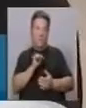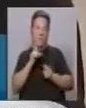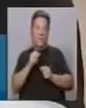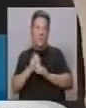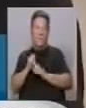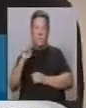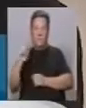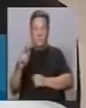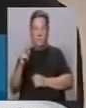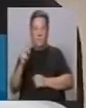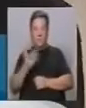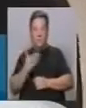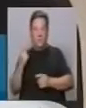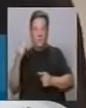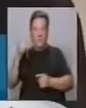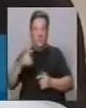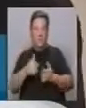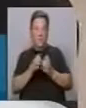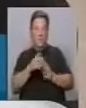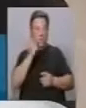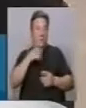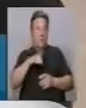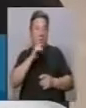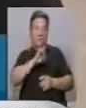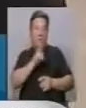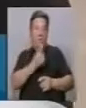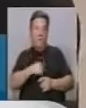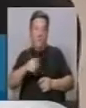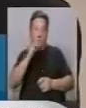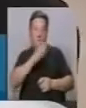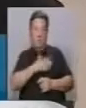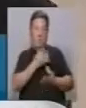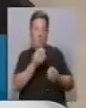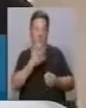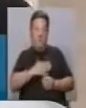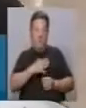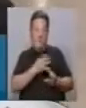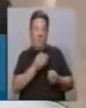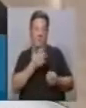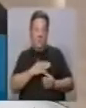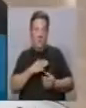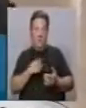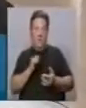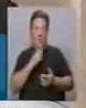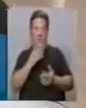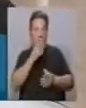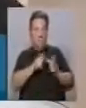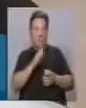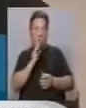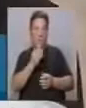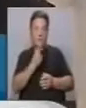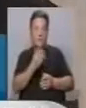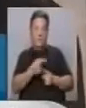e, portanto, eles e elas vão. Só não vêm se não quiserem. Ah, mas há muitos que querem, Muito bem. A gente nova tem